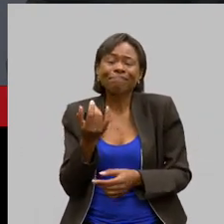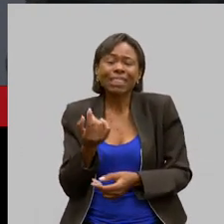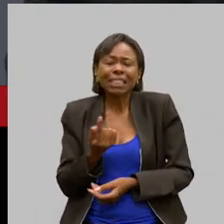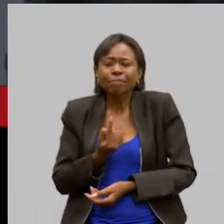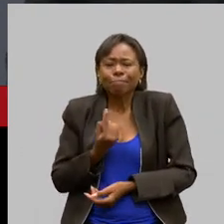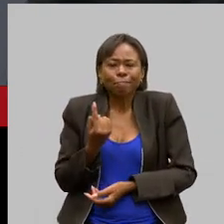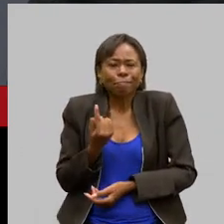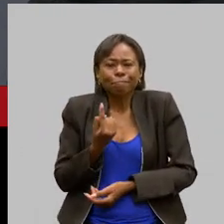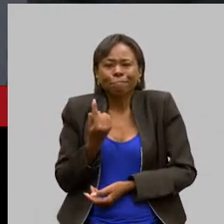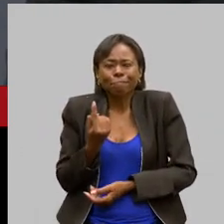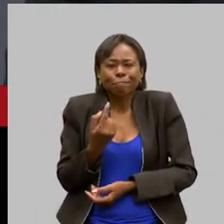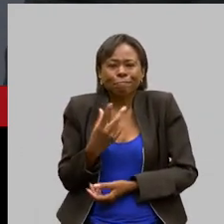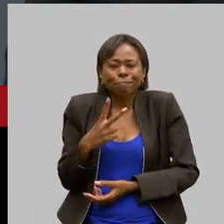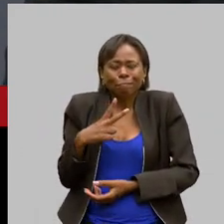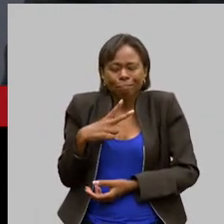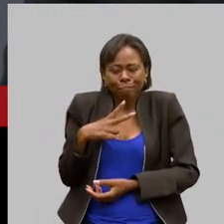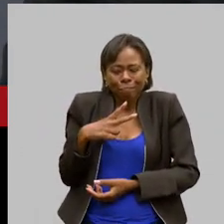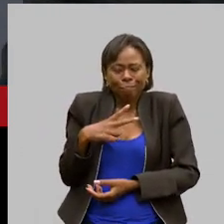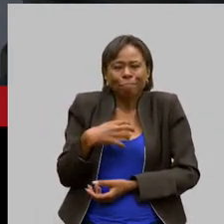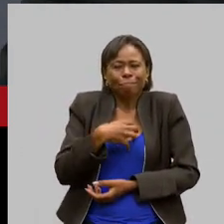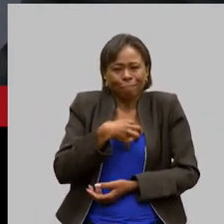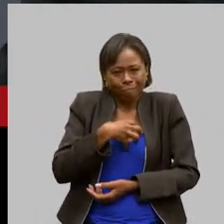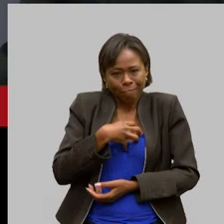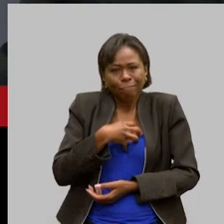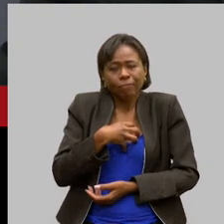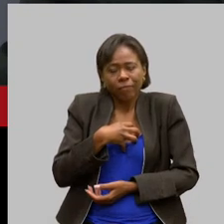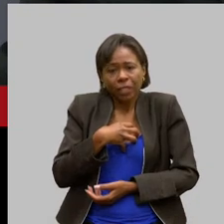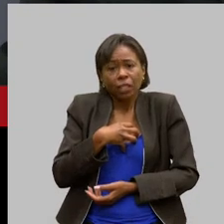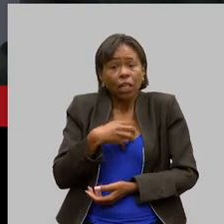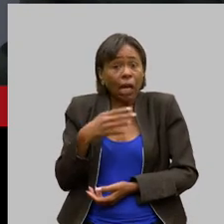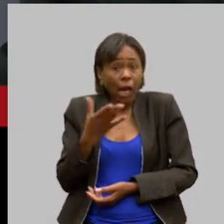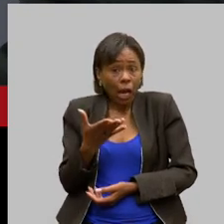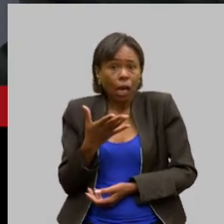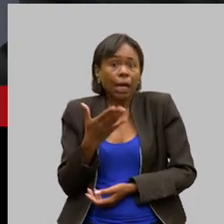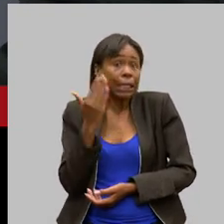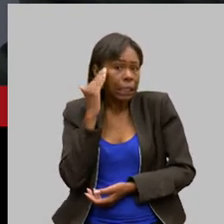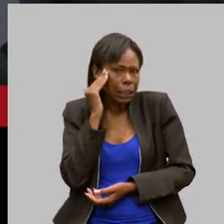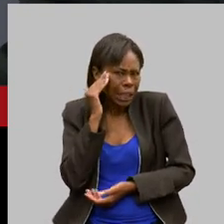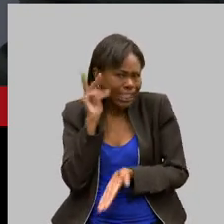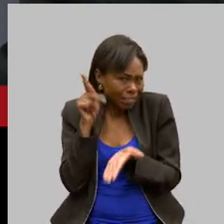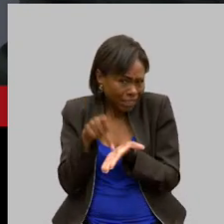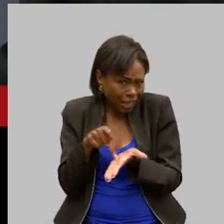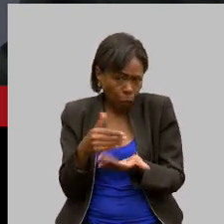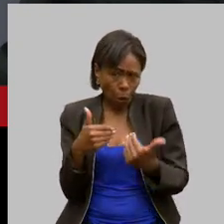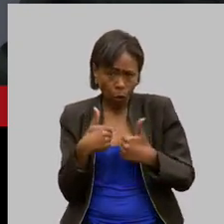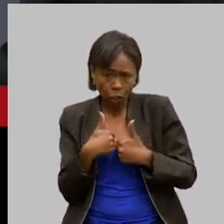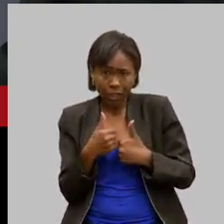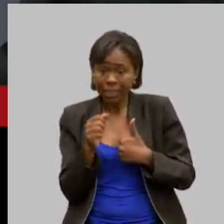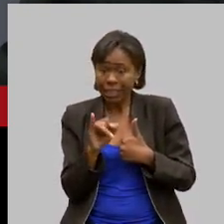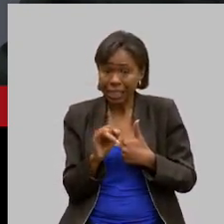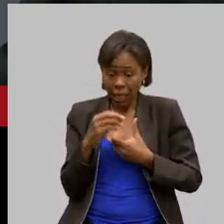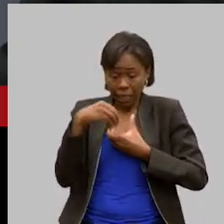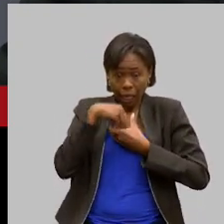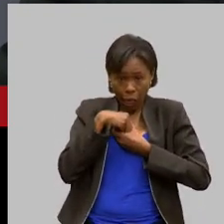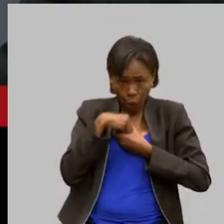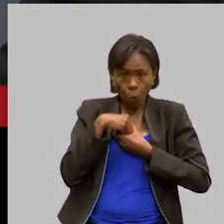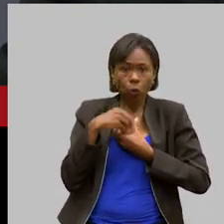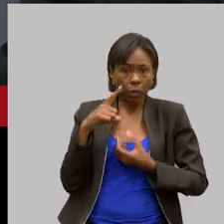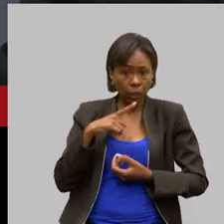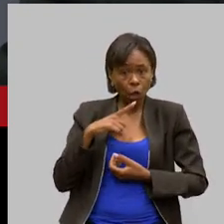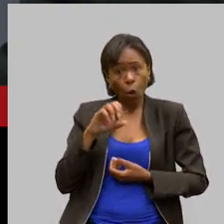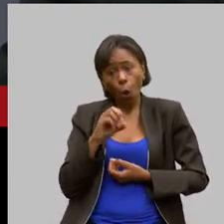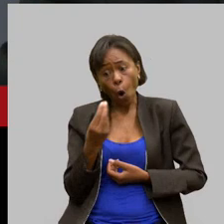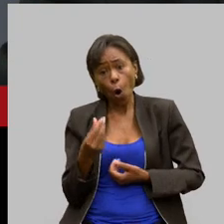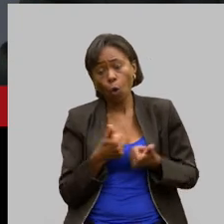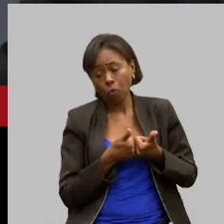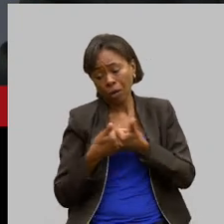só entende de fato o autismo quem tem ou quem convive próximo em casa com um autista No meu